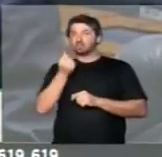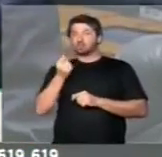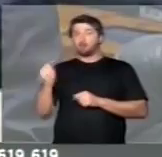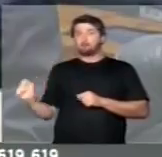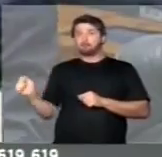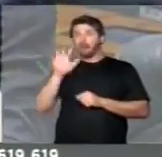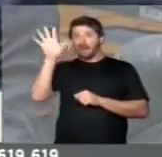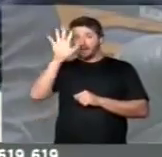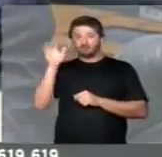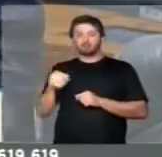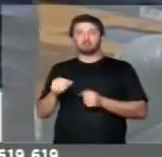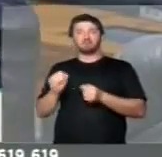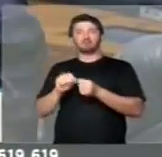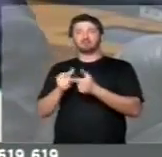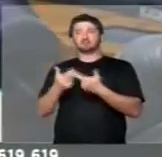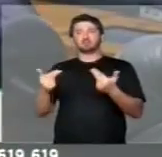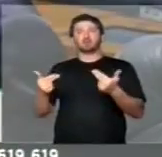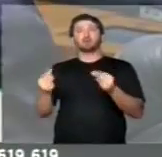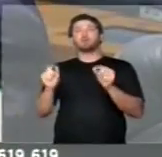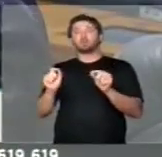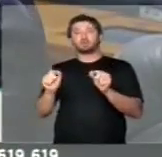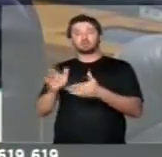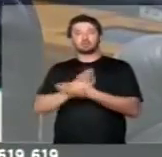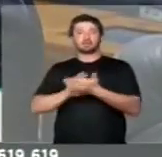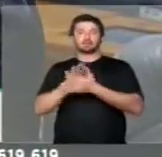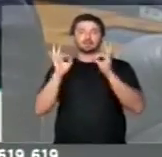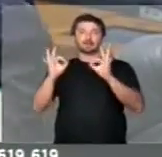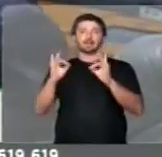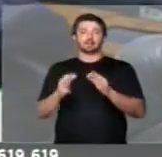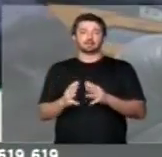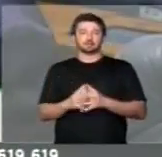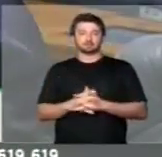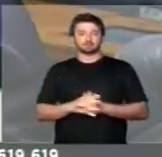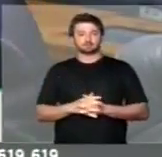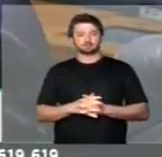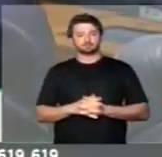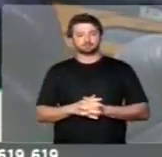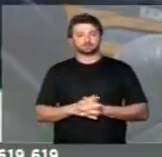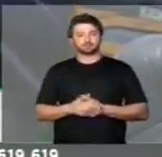dinheiro, para não fazer absolutamente nada em prol da cultura. Luiz Alberto, um minuto.